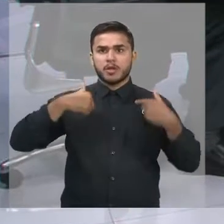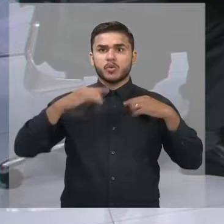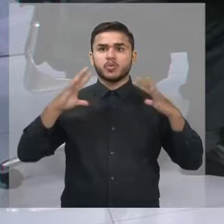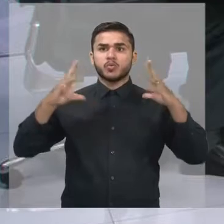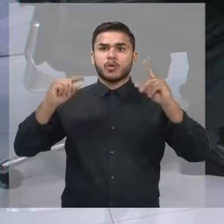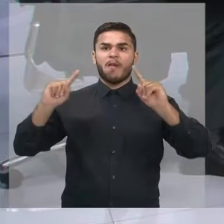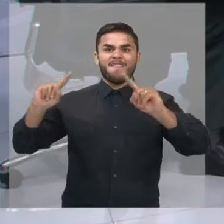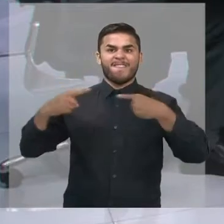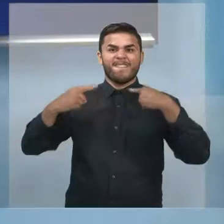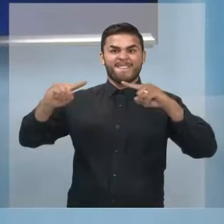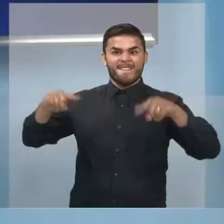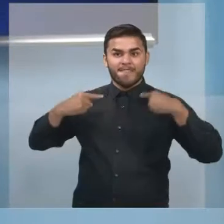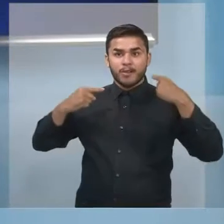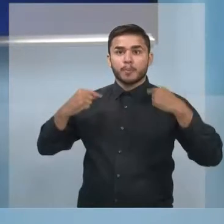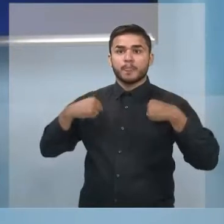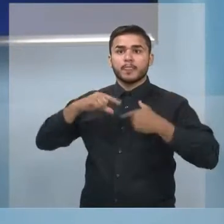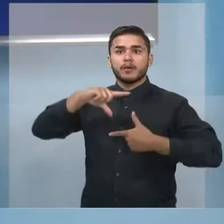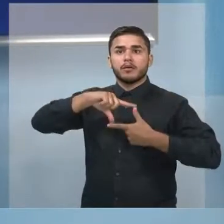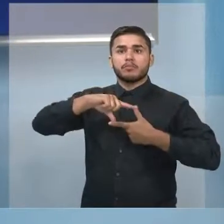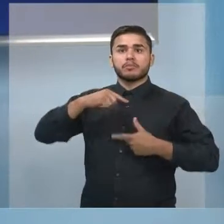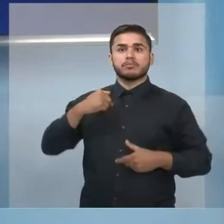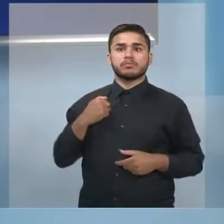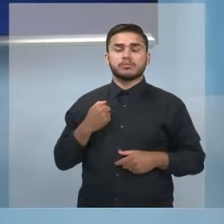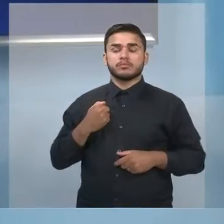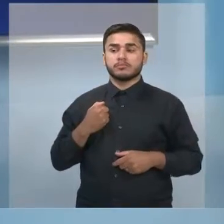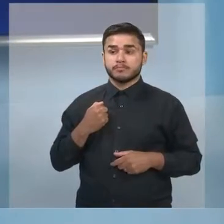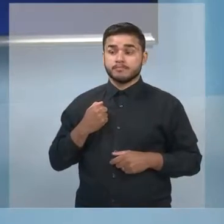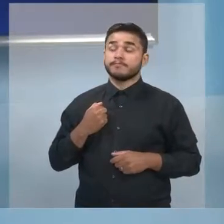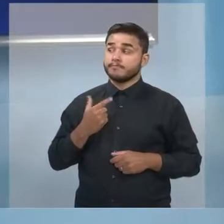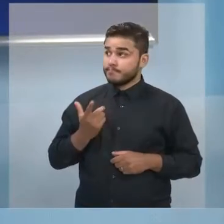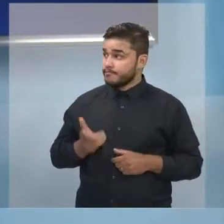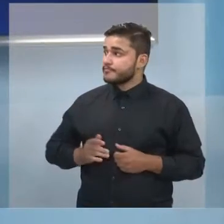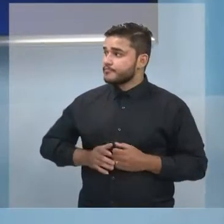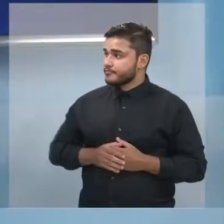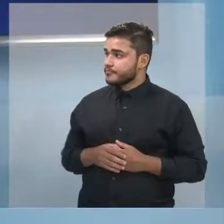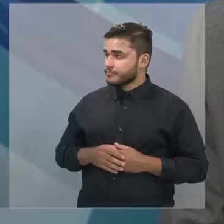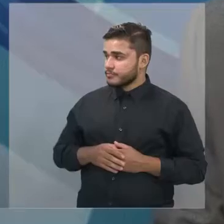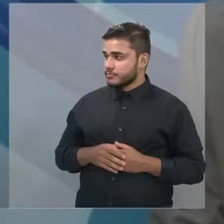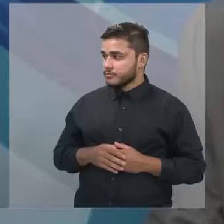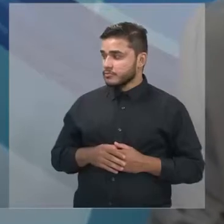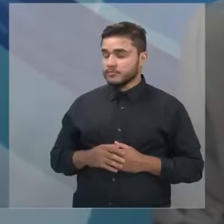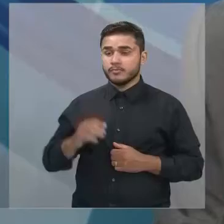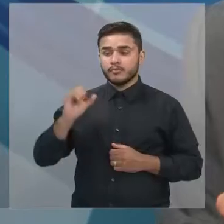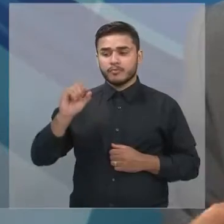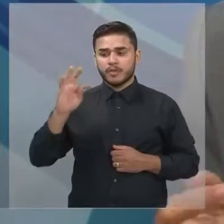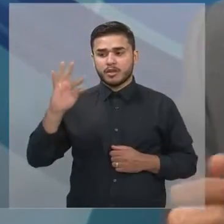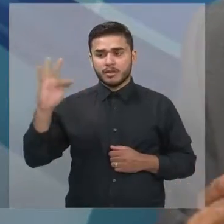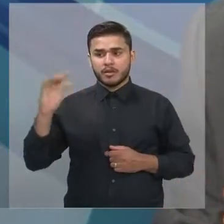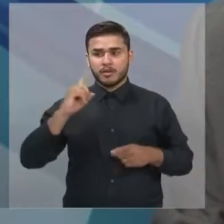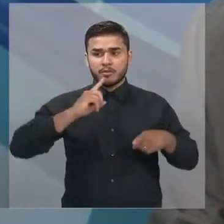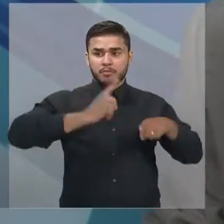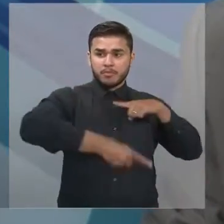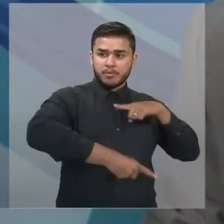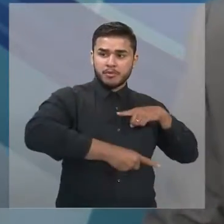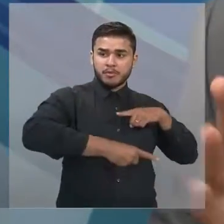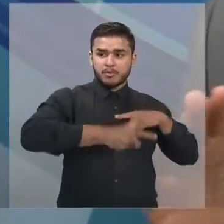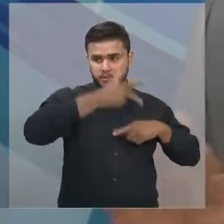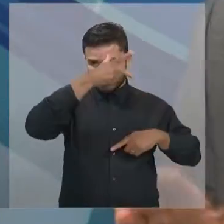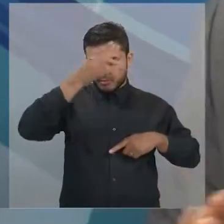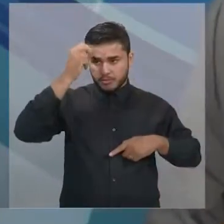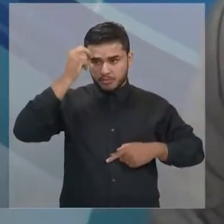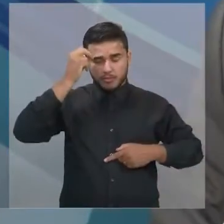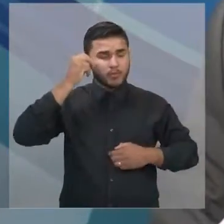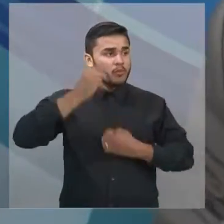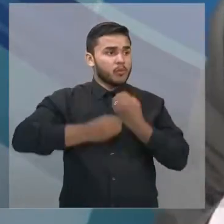E está havendo uma demonização dos conservadores. Então o Supremo, nesse caso, foi o censor ao proibir a ação do prefeito? Não